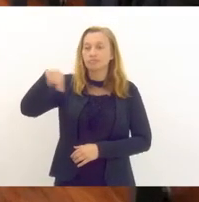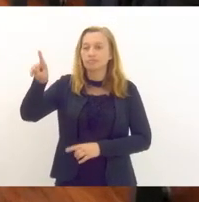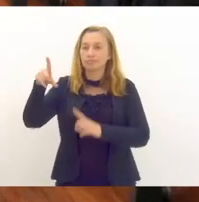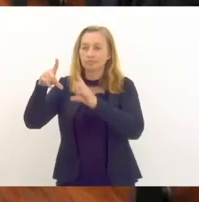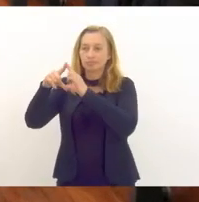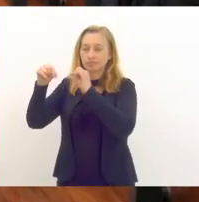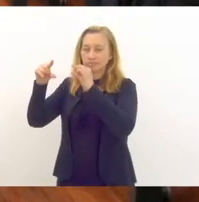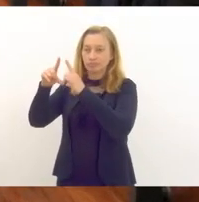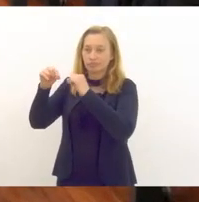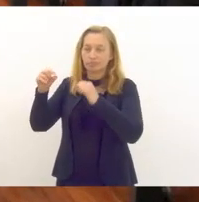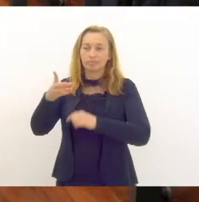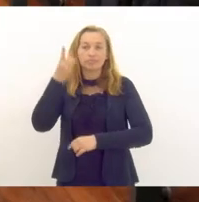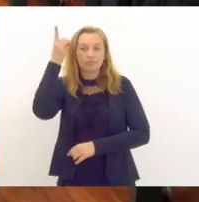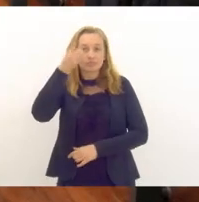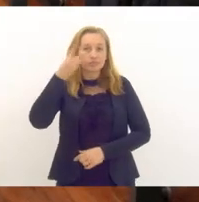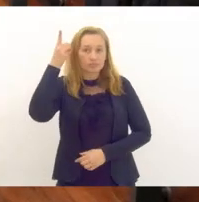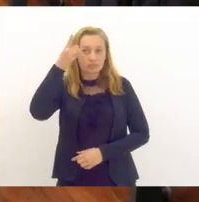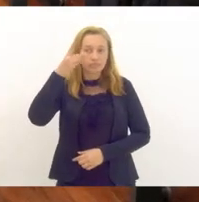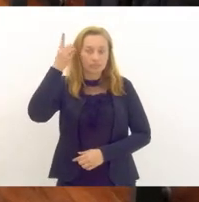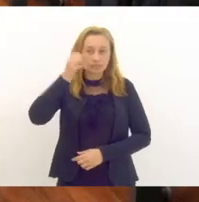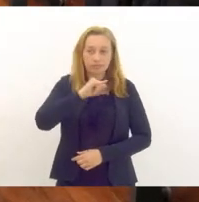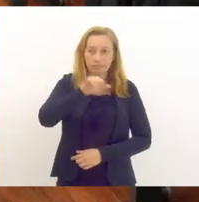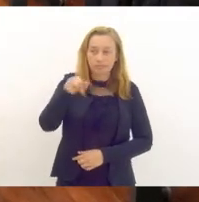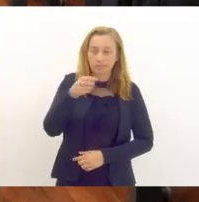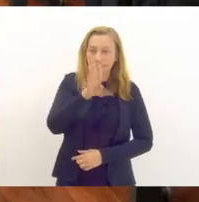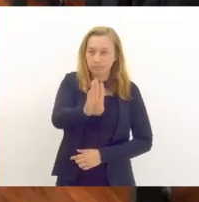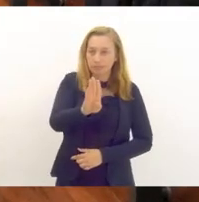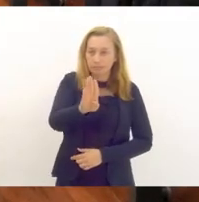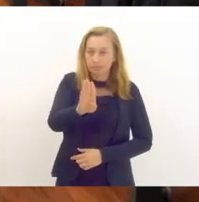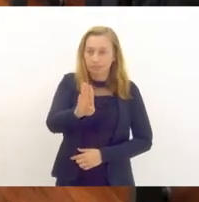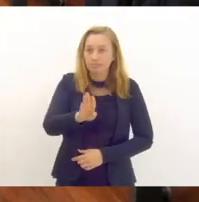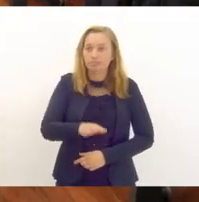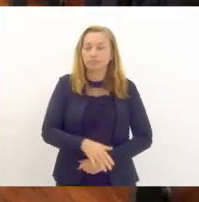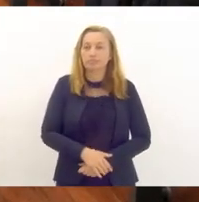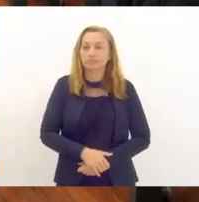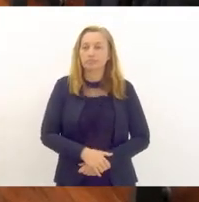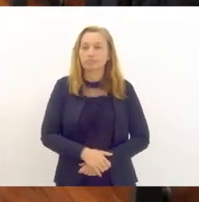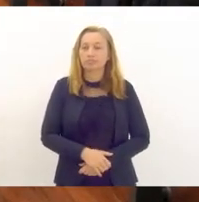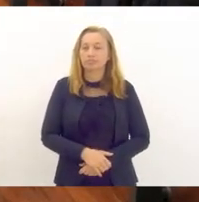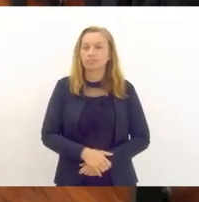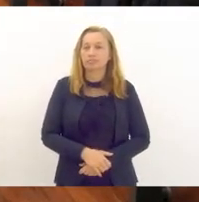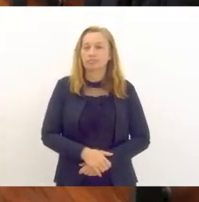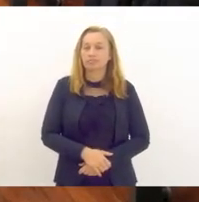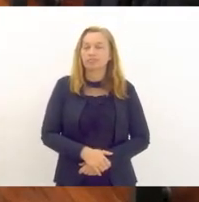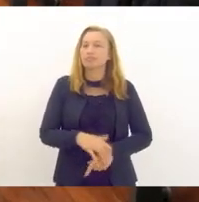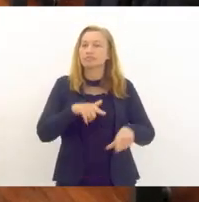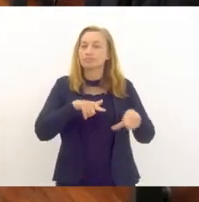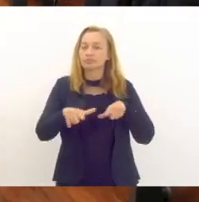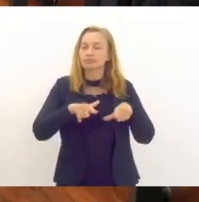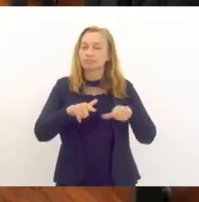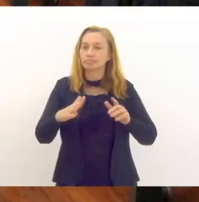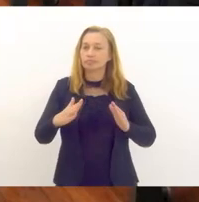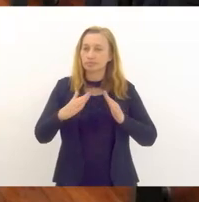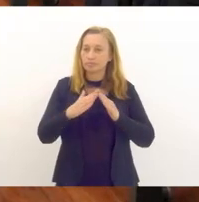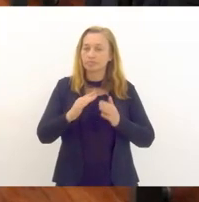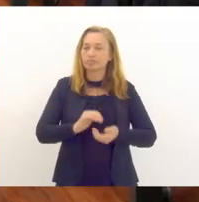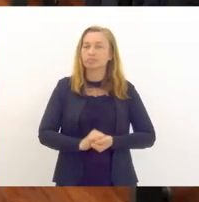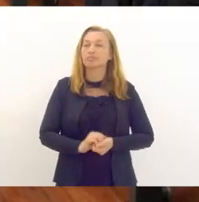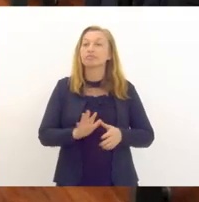e o deputado Jair Bittencourt presidiu os trabalhos